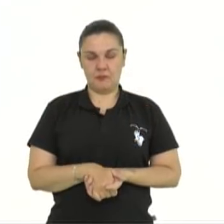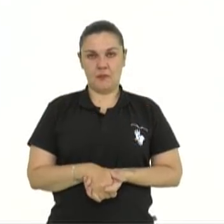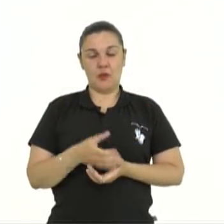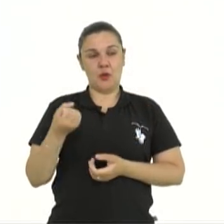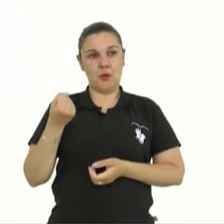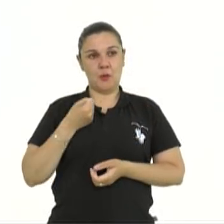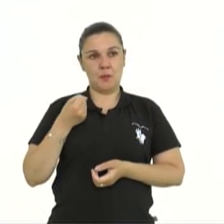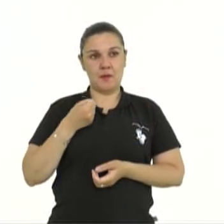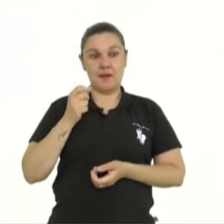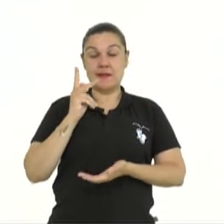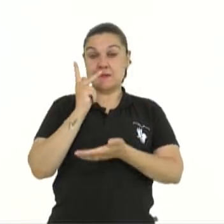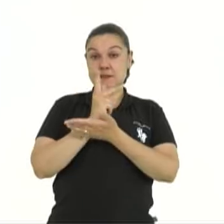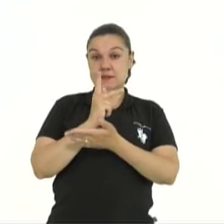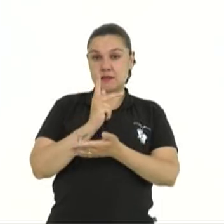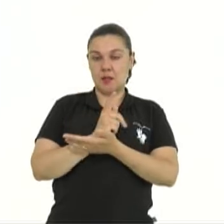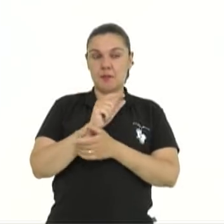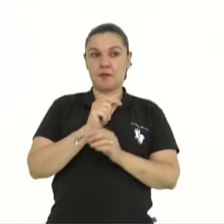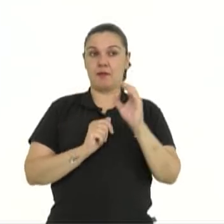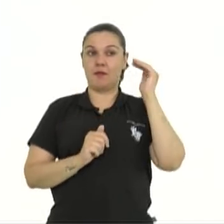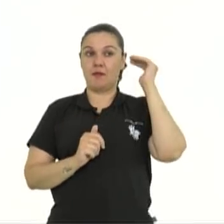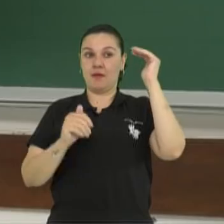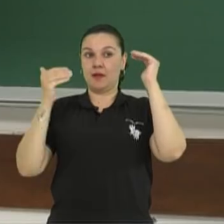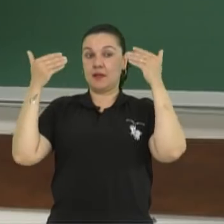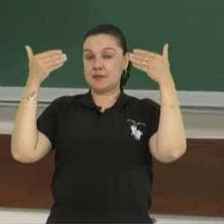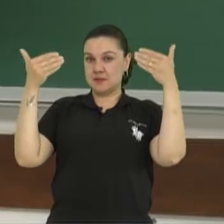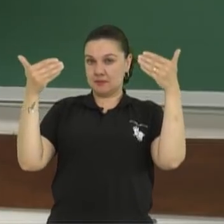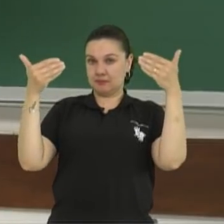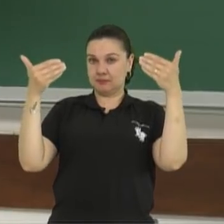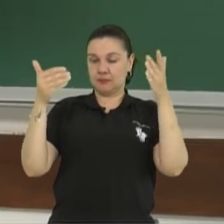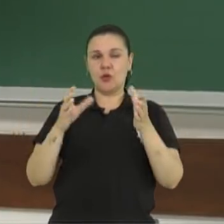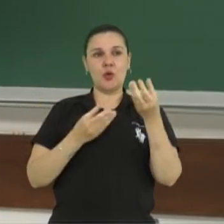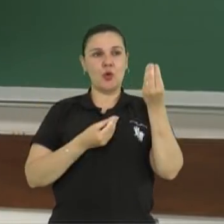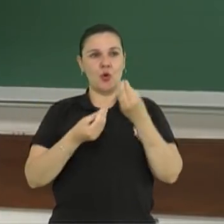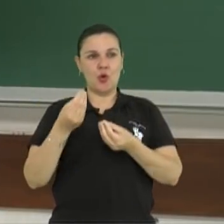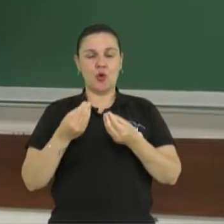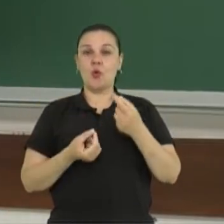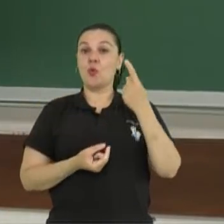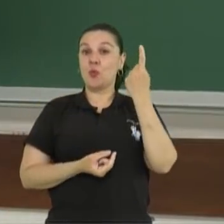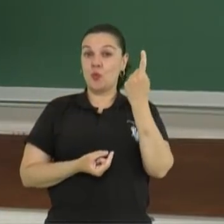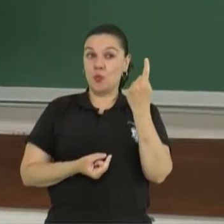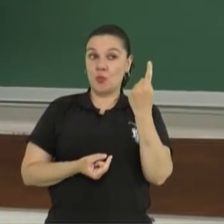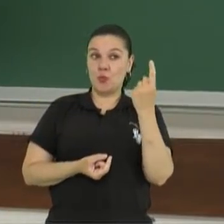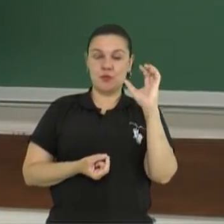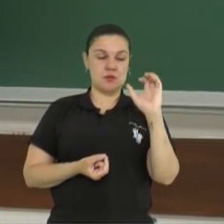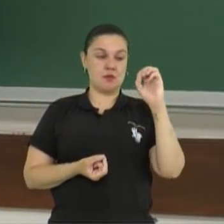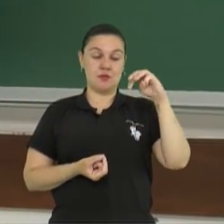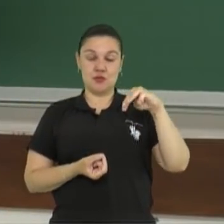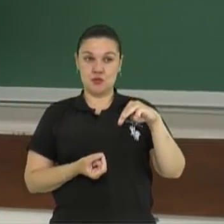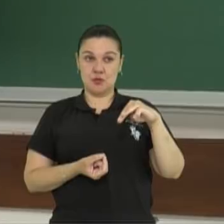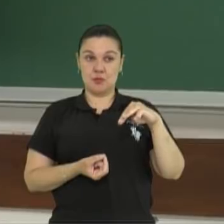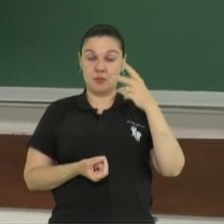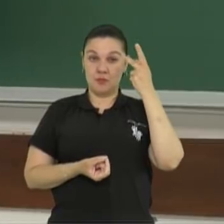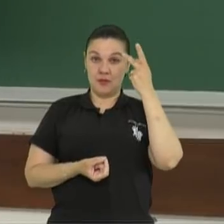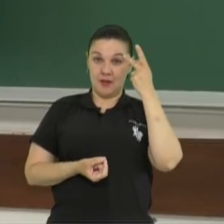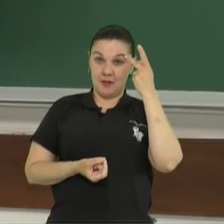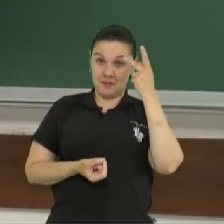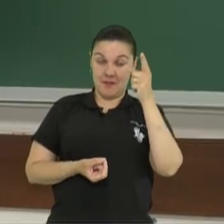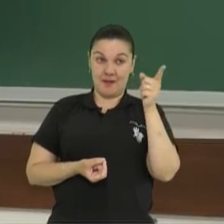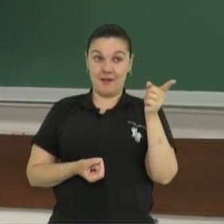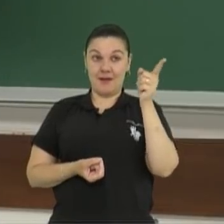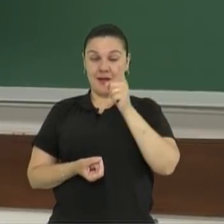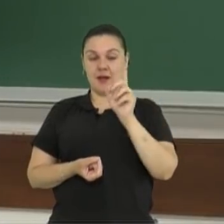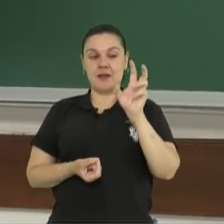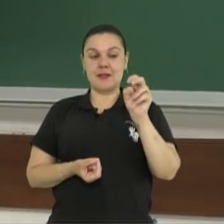numérica, ela vai ser dessa forma aqui, né? Como que eu leio? 1 centímetro no mapa equivale